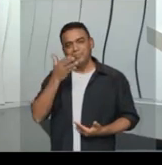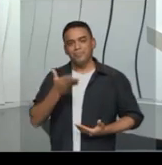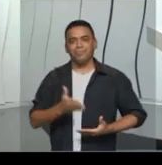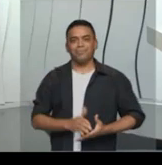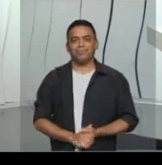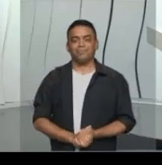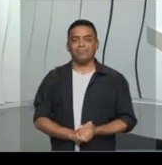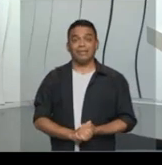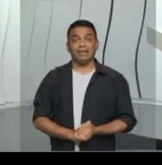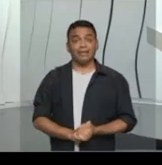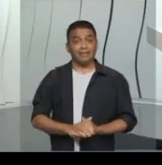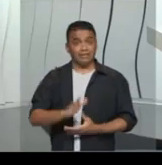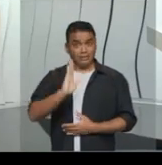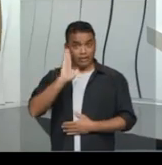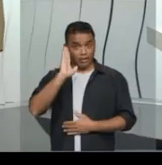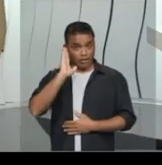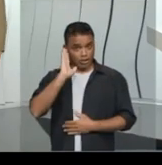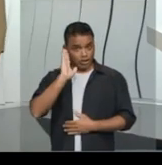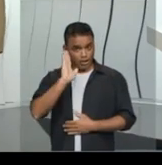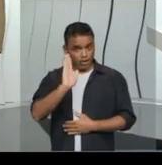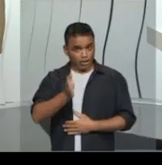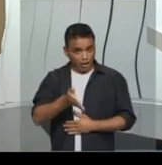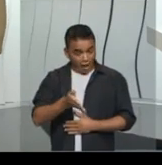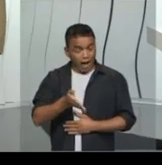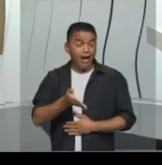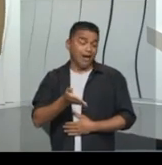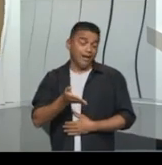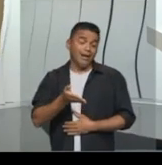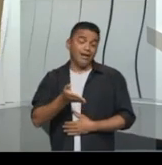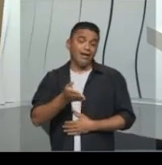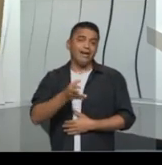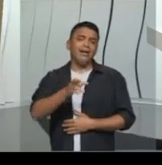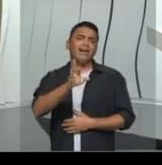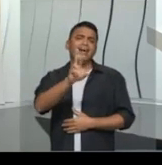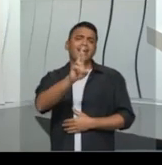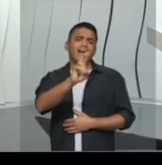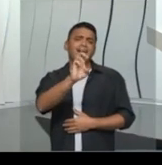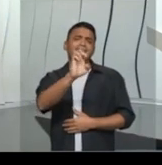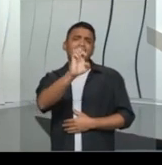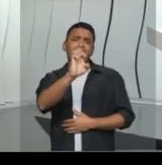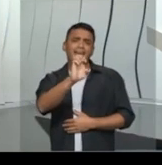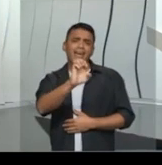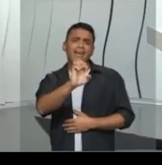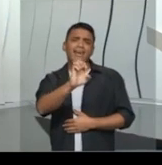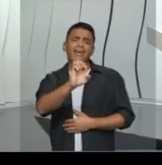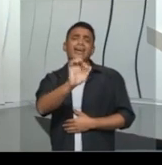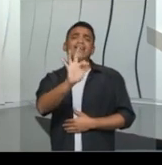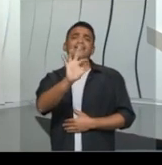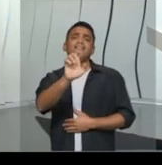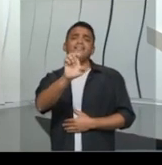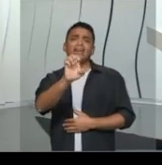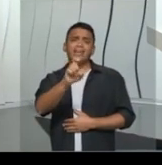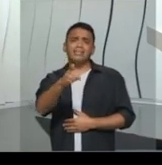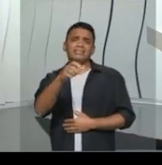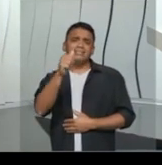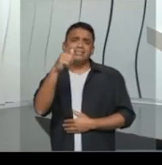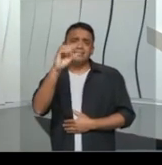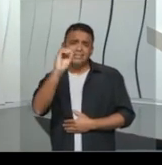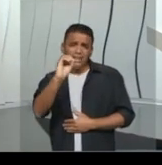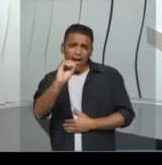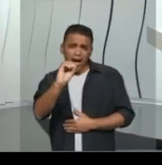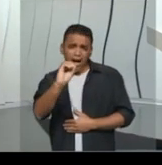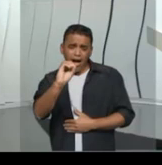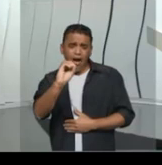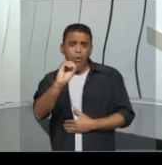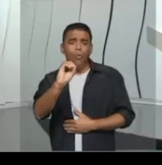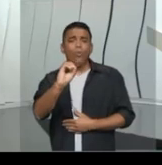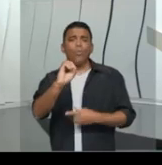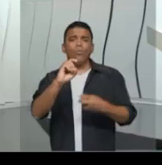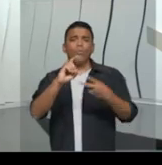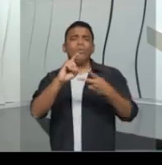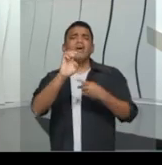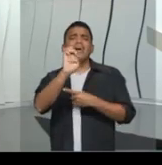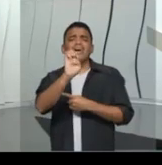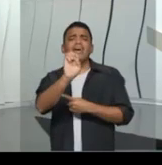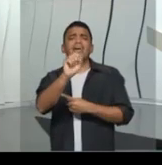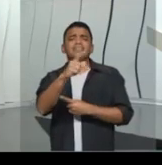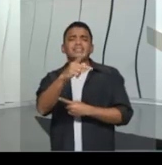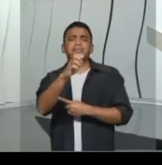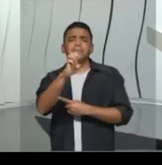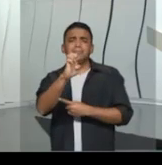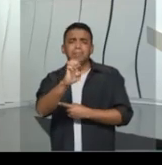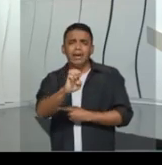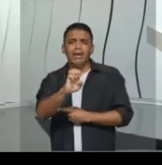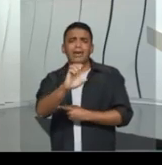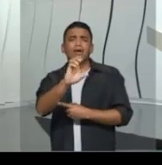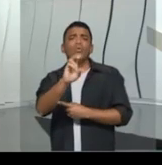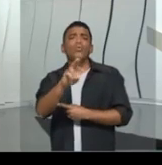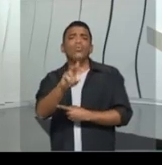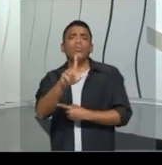Já a reflexão especular, não. A reflexão especular ela é diferente da reflexão difusa no